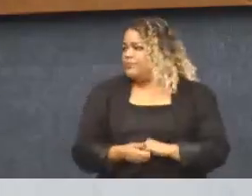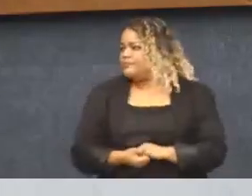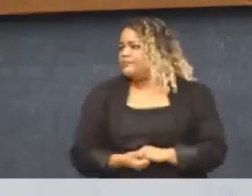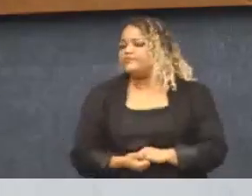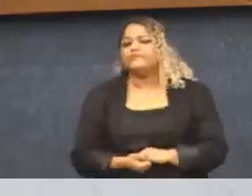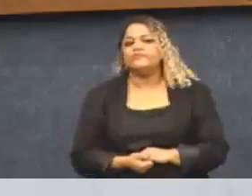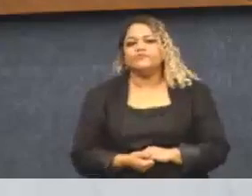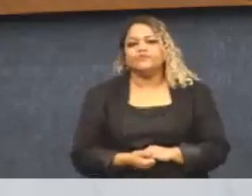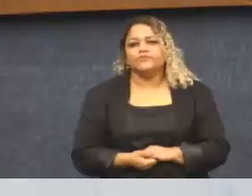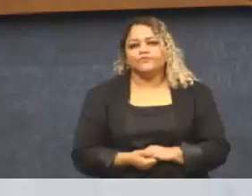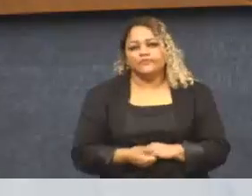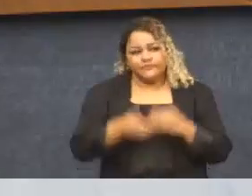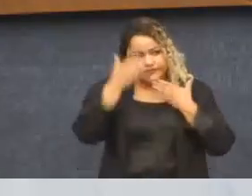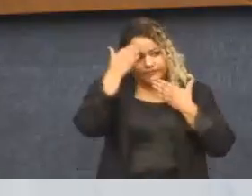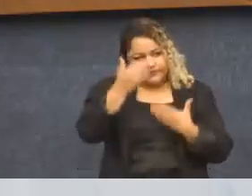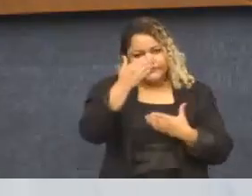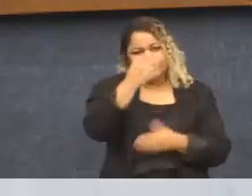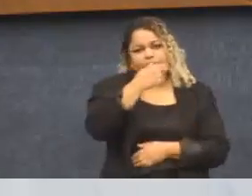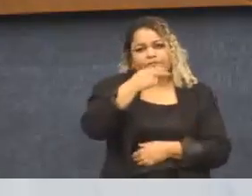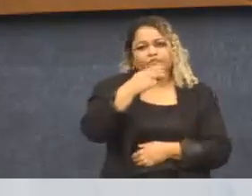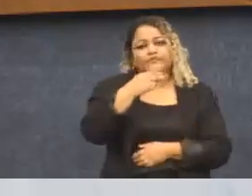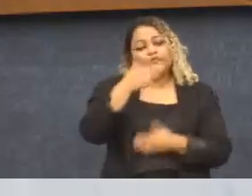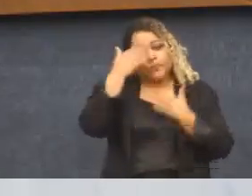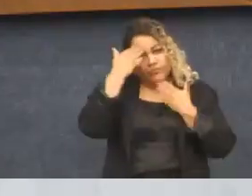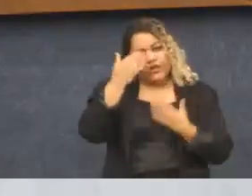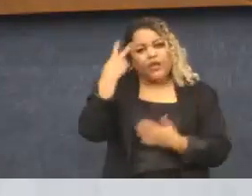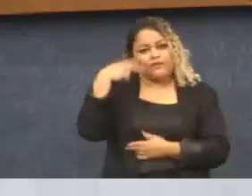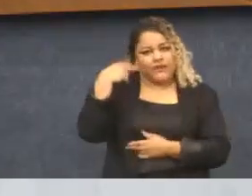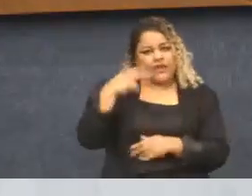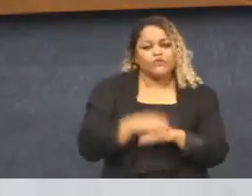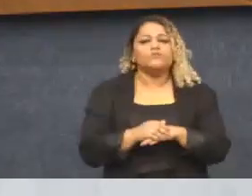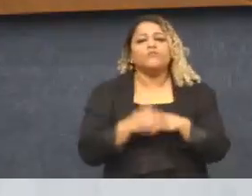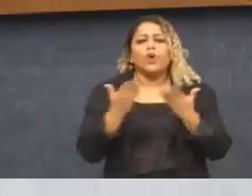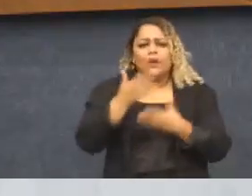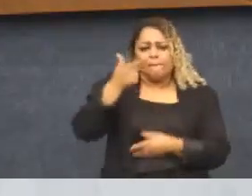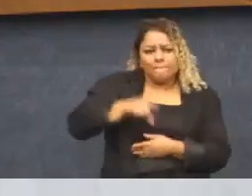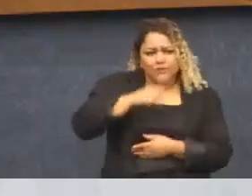Obrigado, vereador Gabriel Azevedo. Mais alguém para declarar voto?